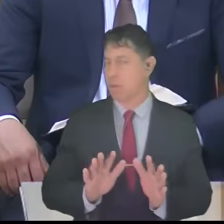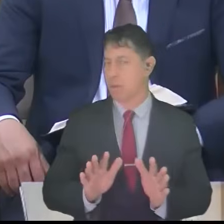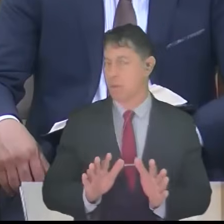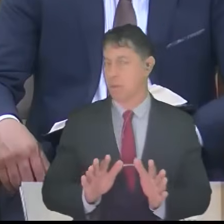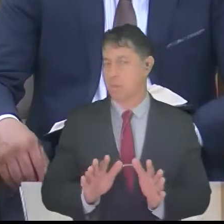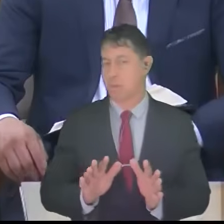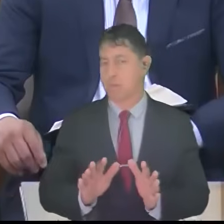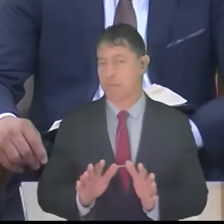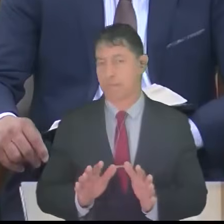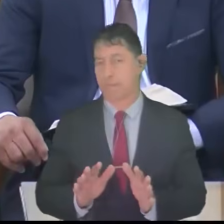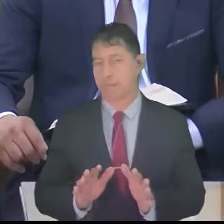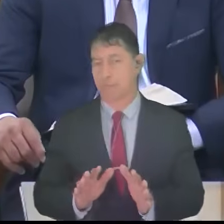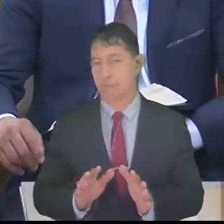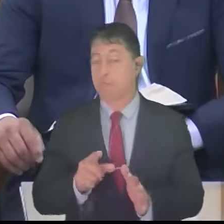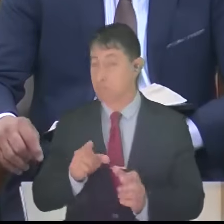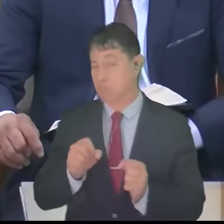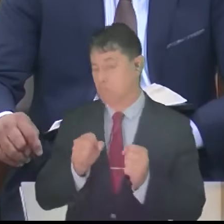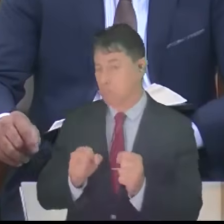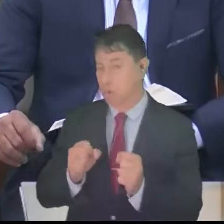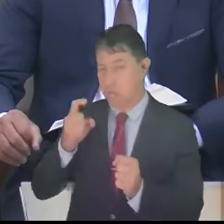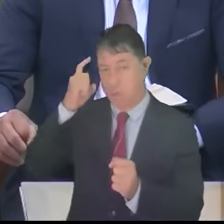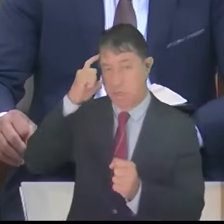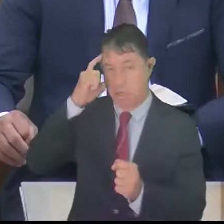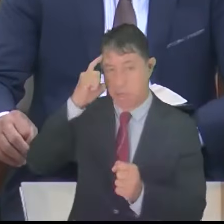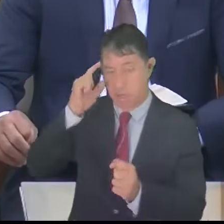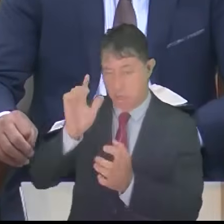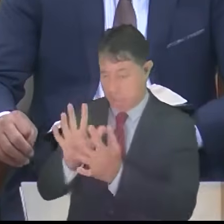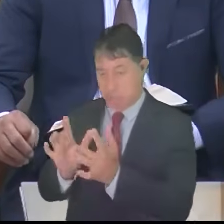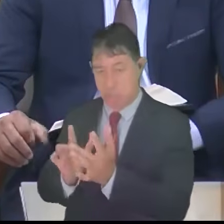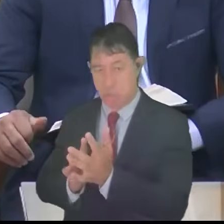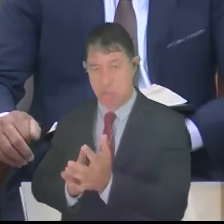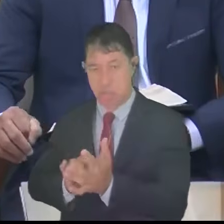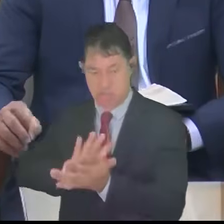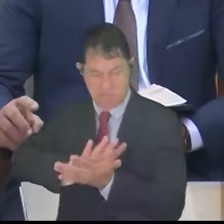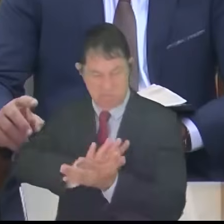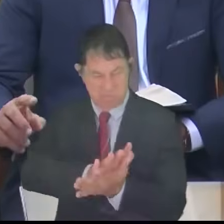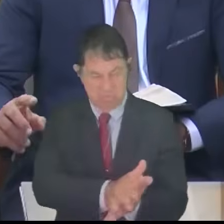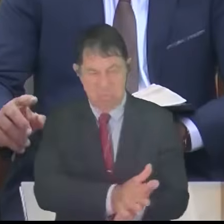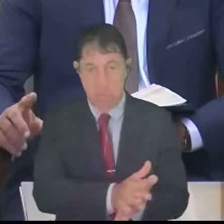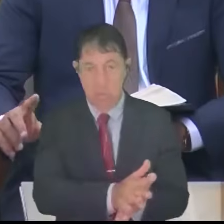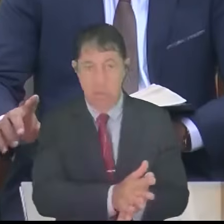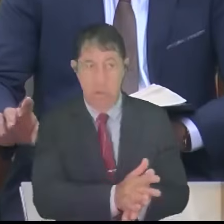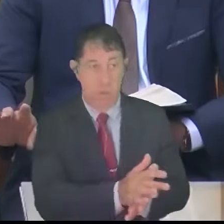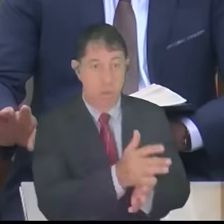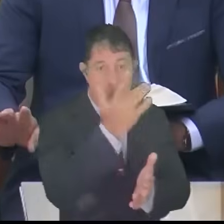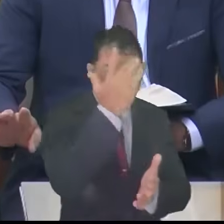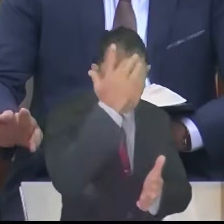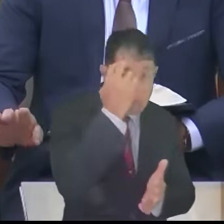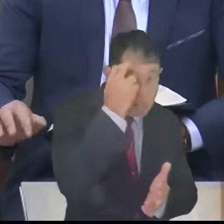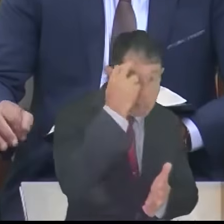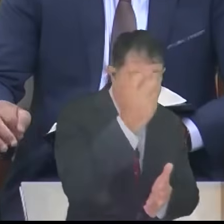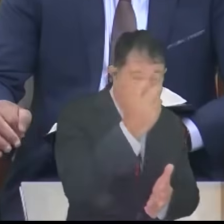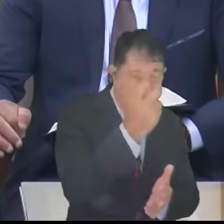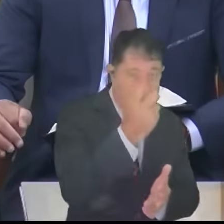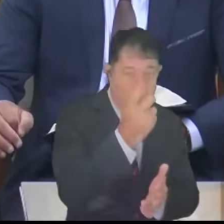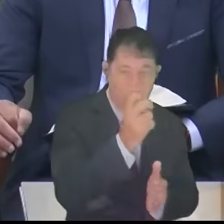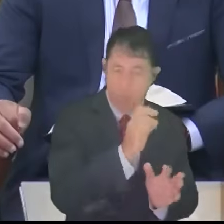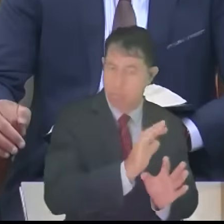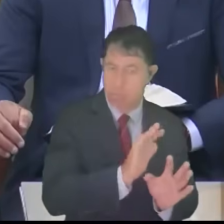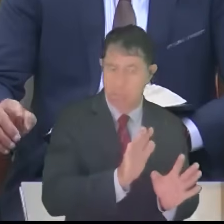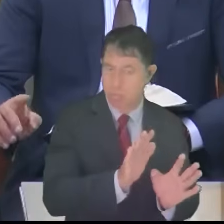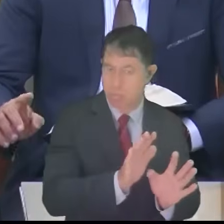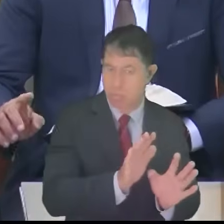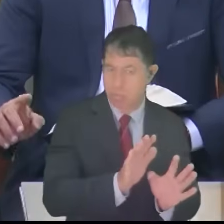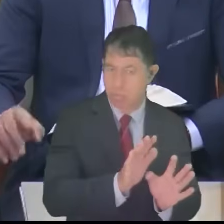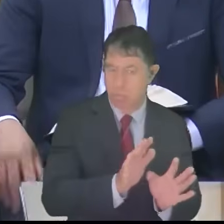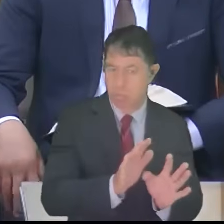tem alguma coisa contra pessoas instruídas, pessoas inteligentes, pessoas cultas. Não é